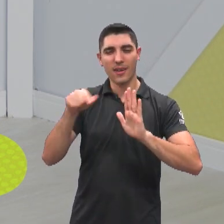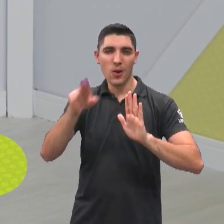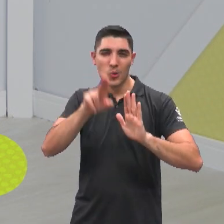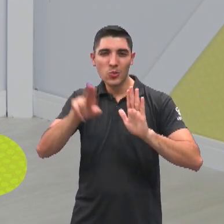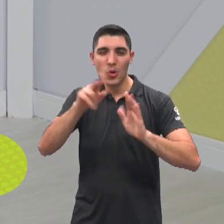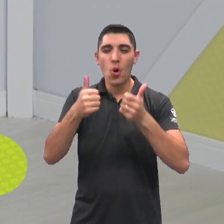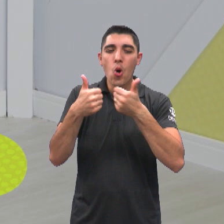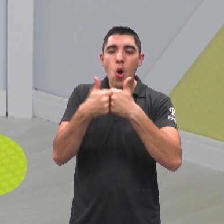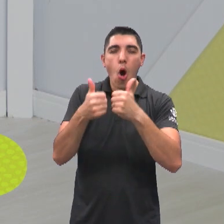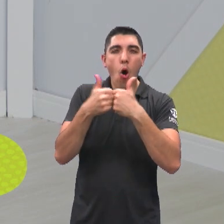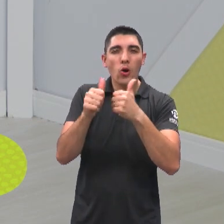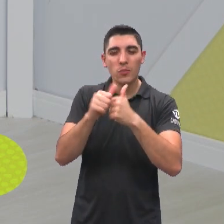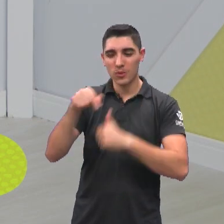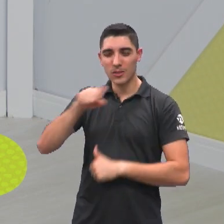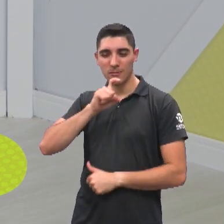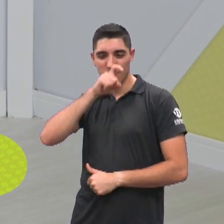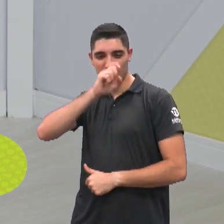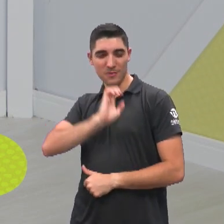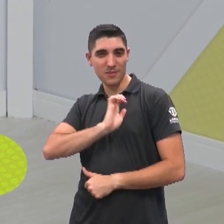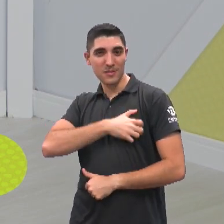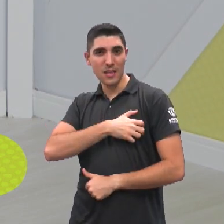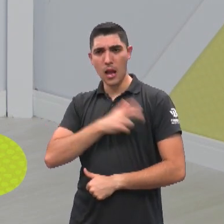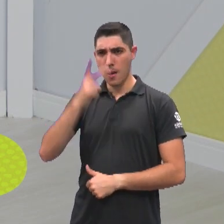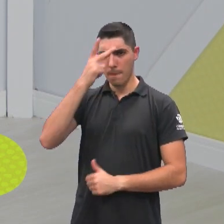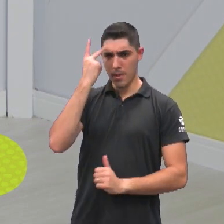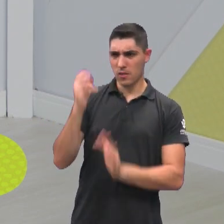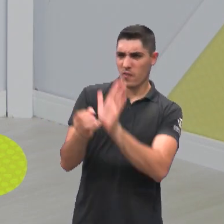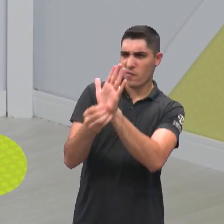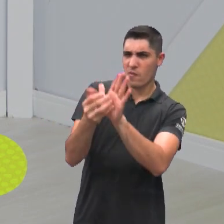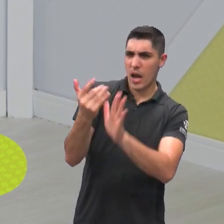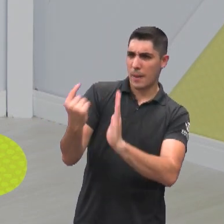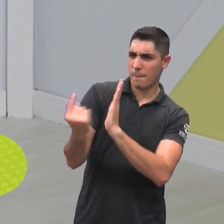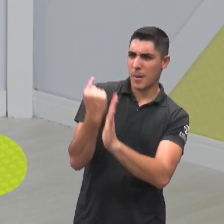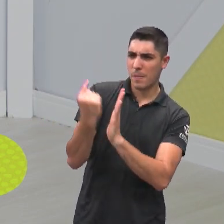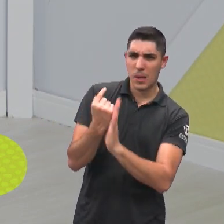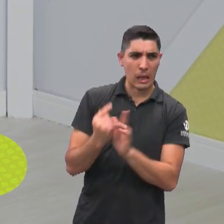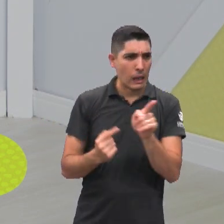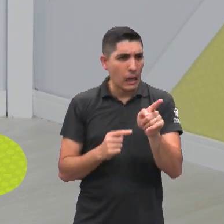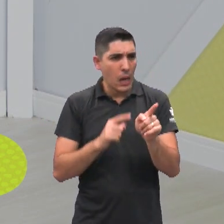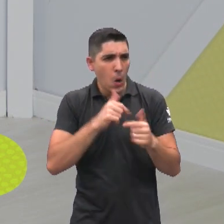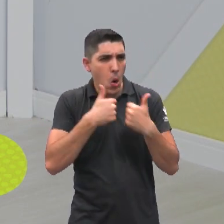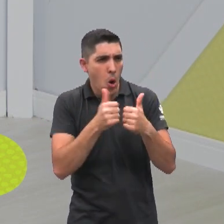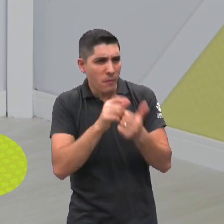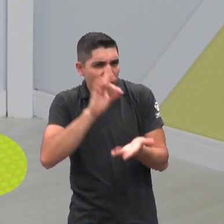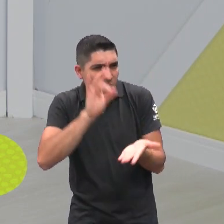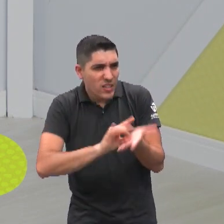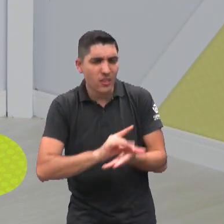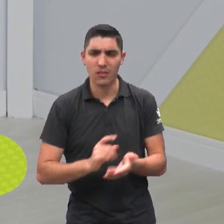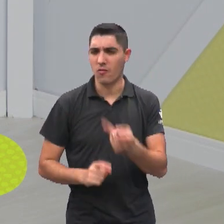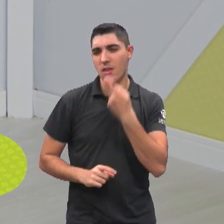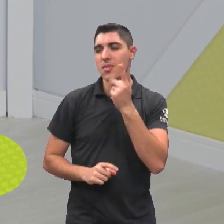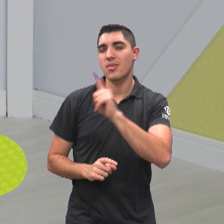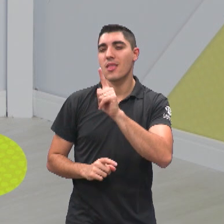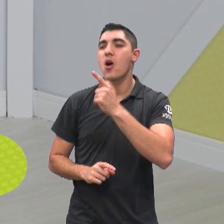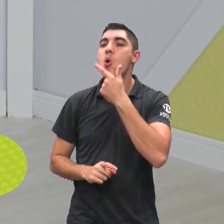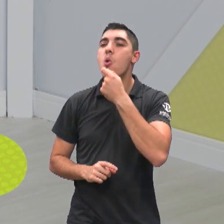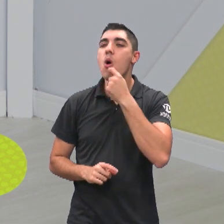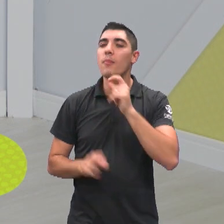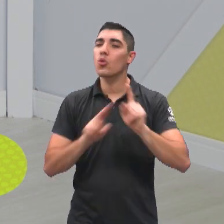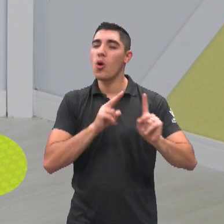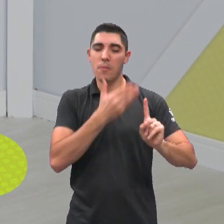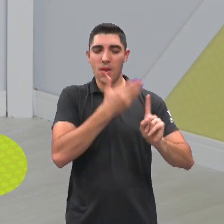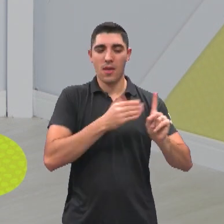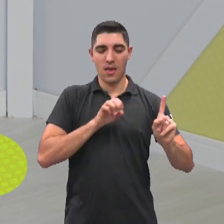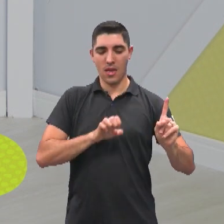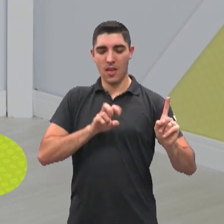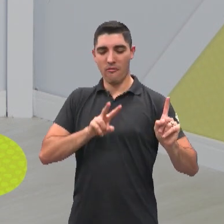uma montagem, mas várias pessoas vieram me perguntar: Vieira, esse é o ônibus do São José? É de verdade? Eu falei, não é o trabalho do Evaldo, que faz umas montagens